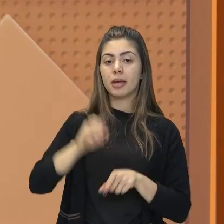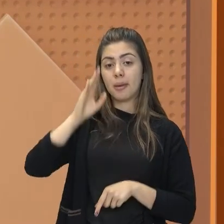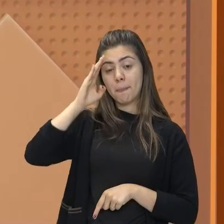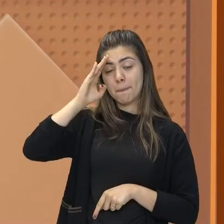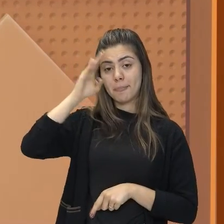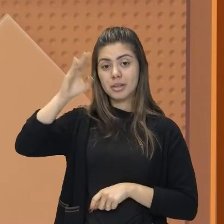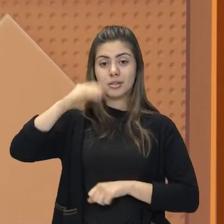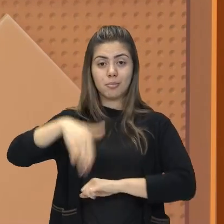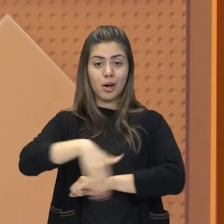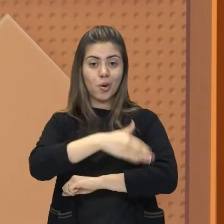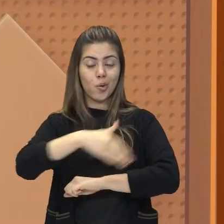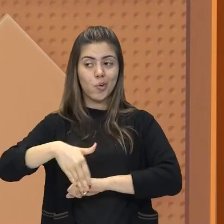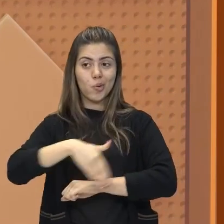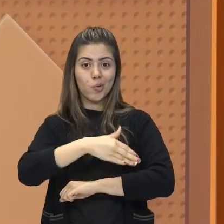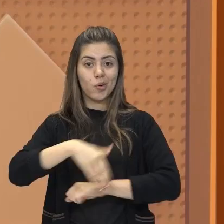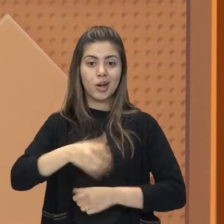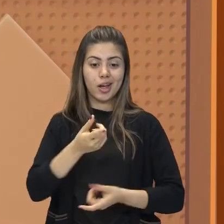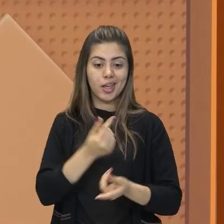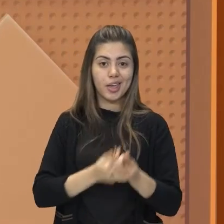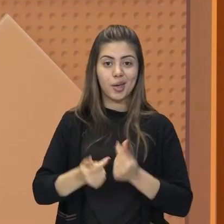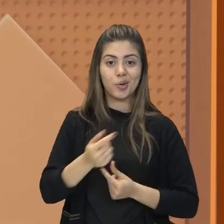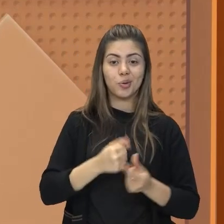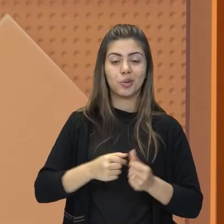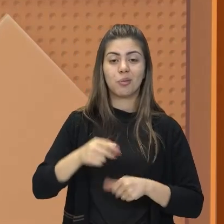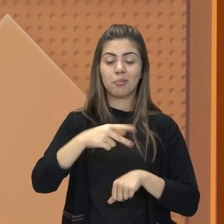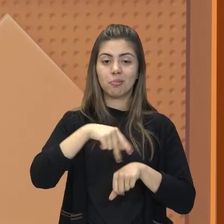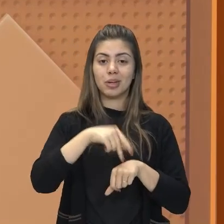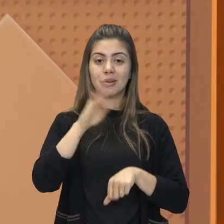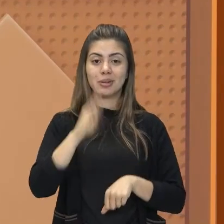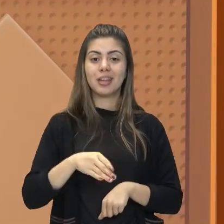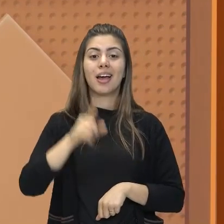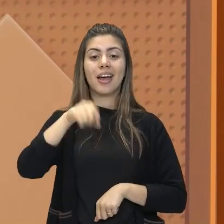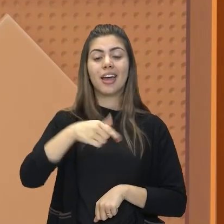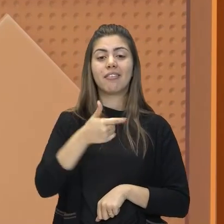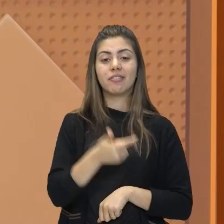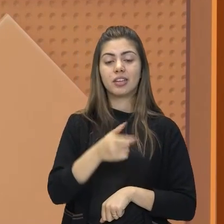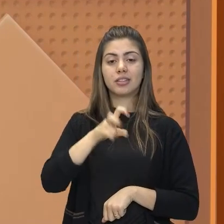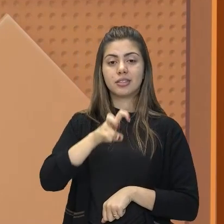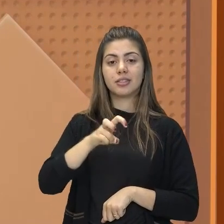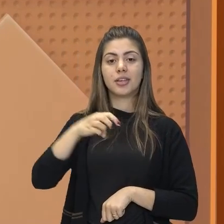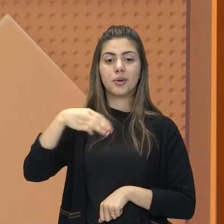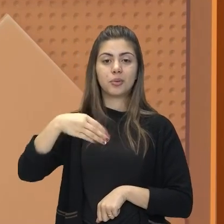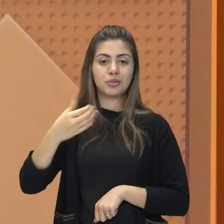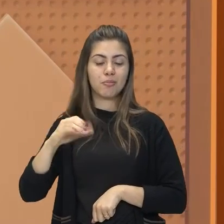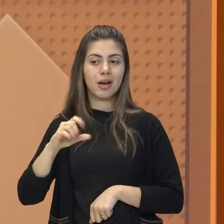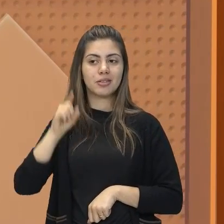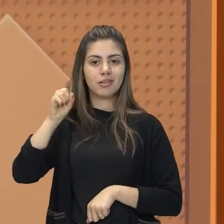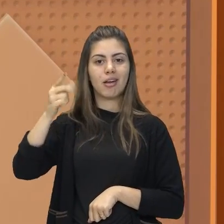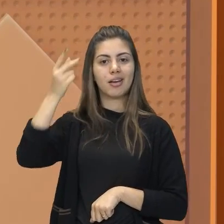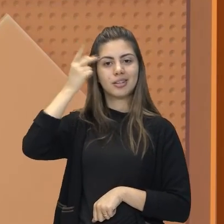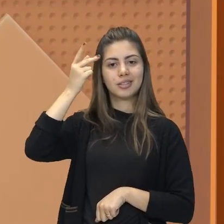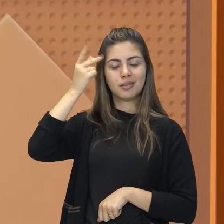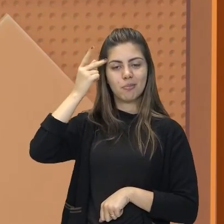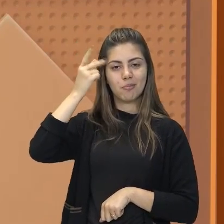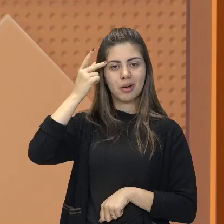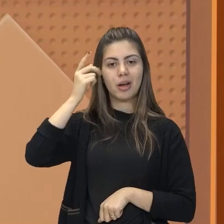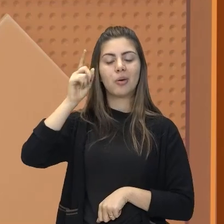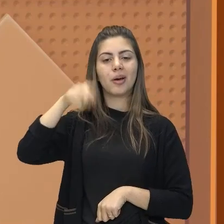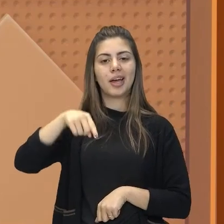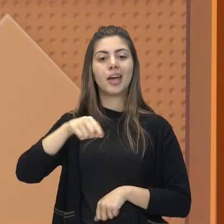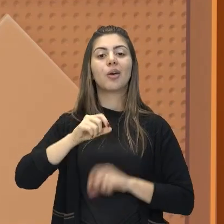rua econômica, centro econômico do Brasil, que é 25 de março, lá em São Paulo, vai ser